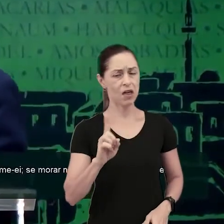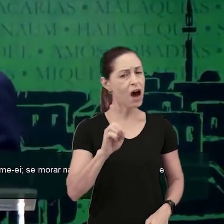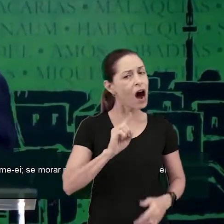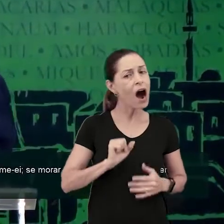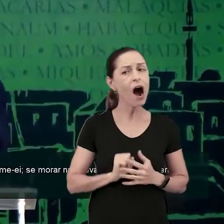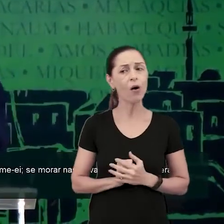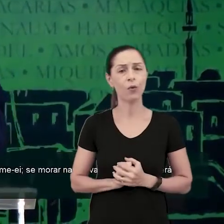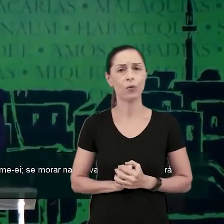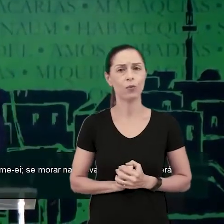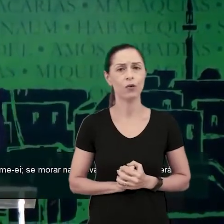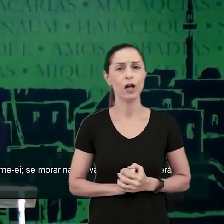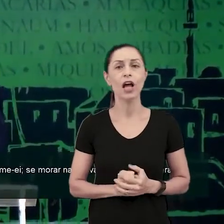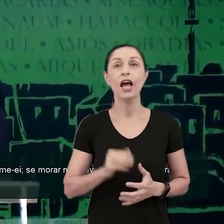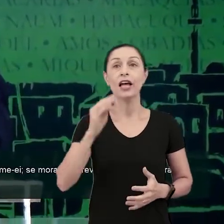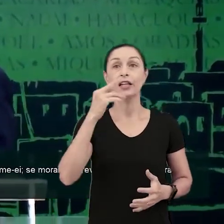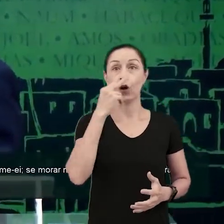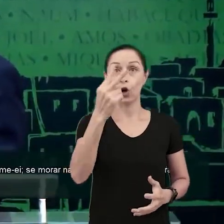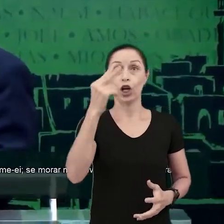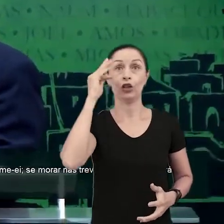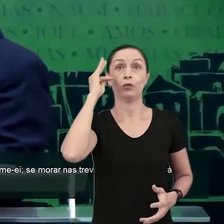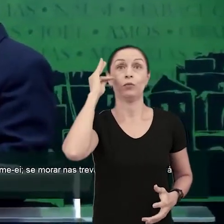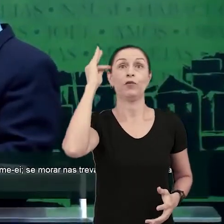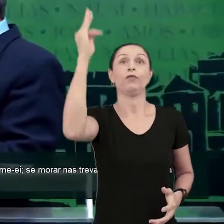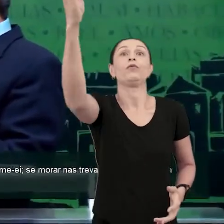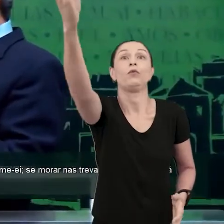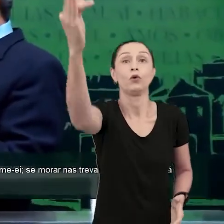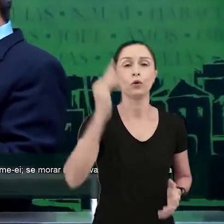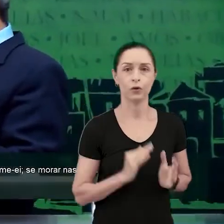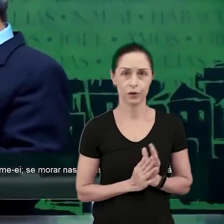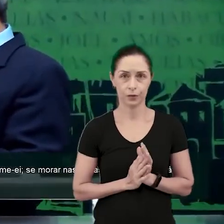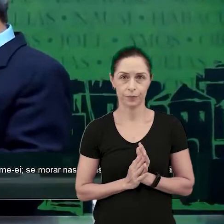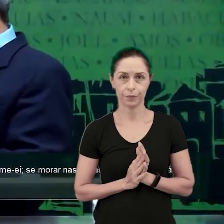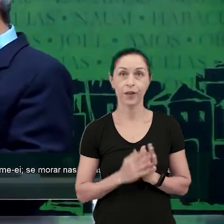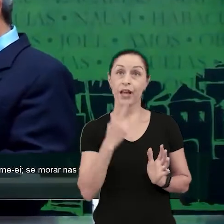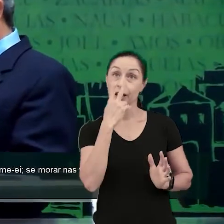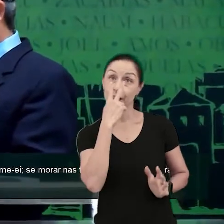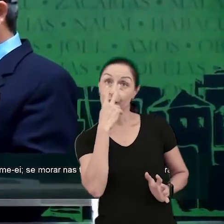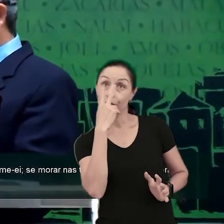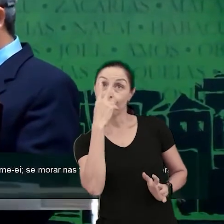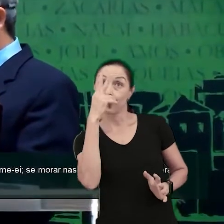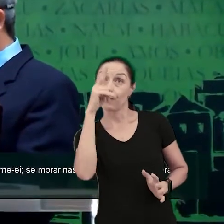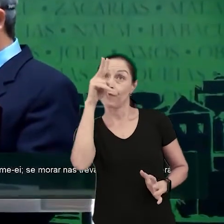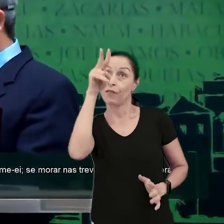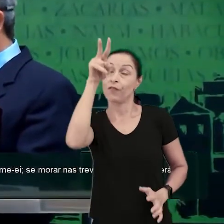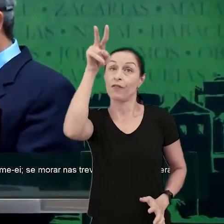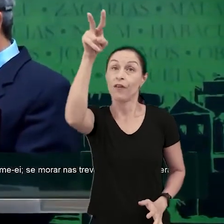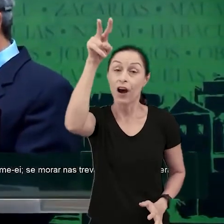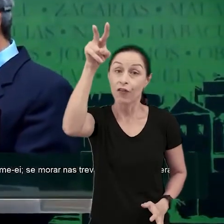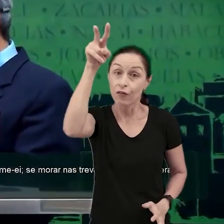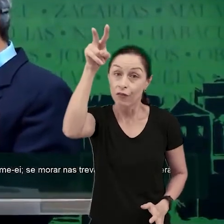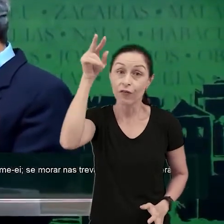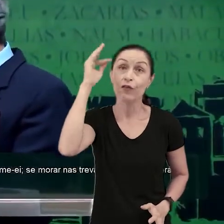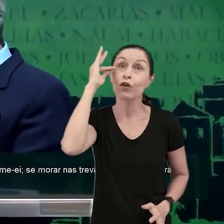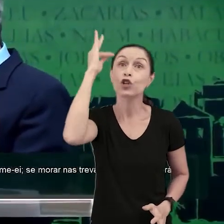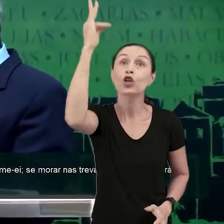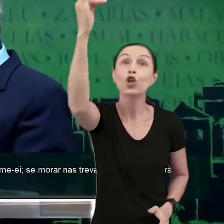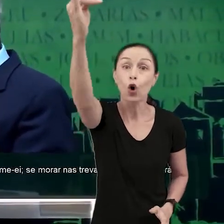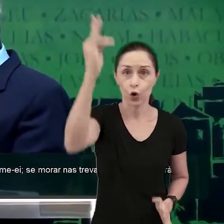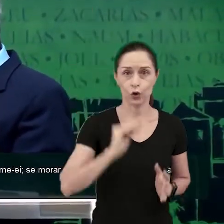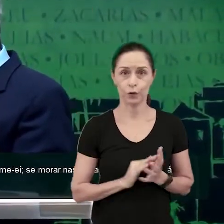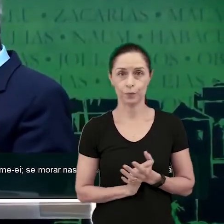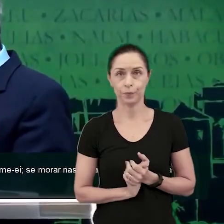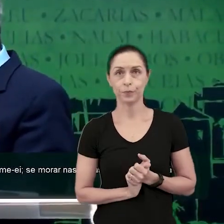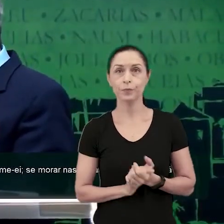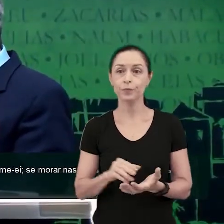seguinte, ele está olhando para frente, e está visualizando o cativeiro babilônico. É